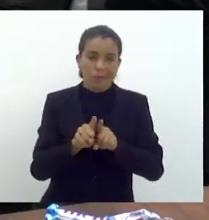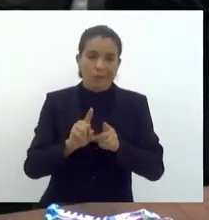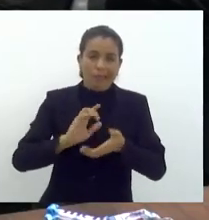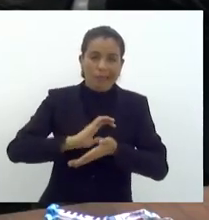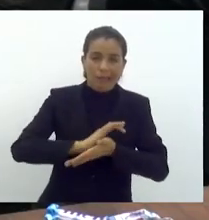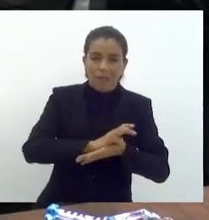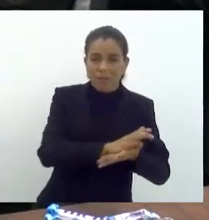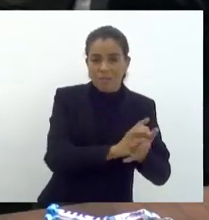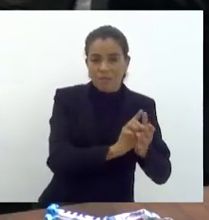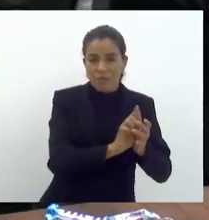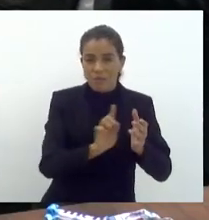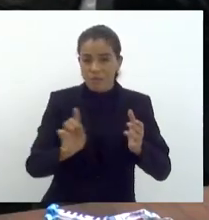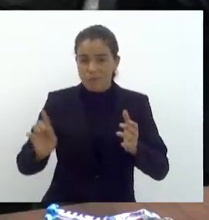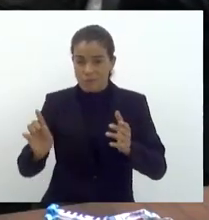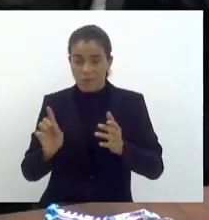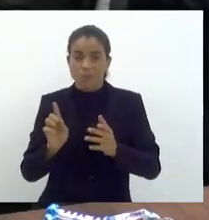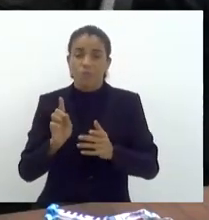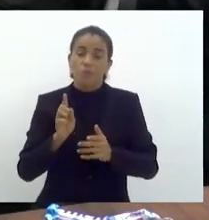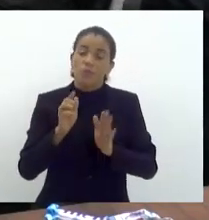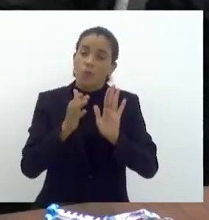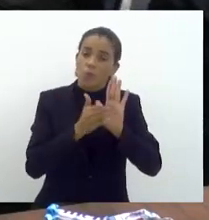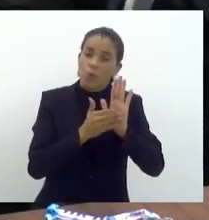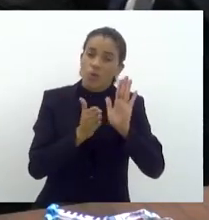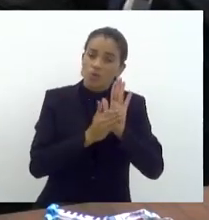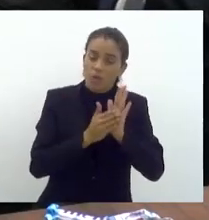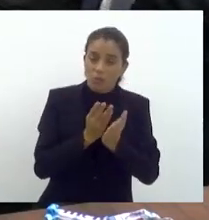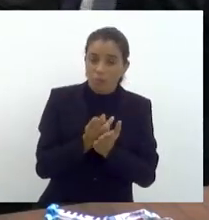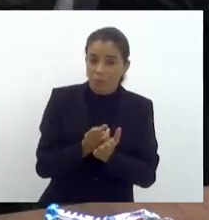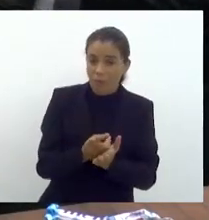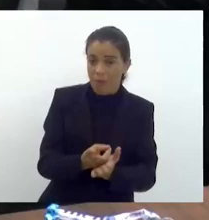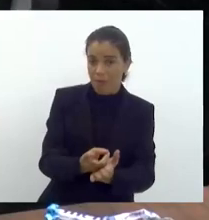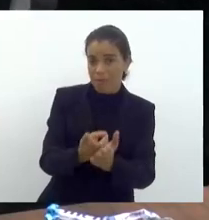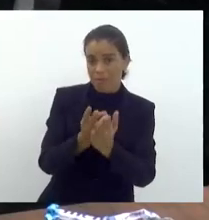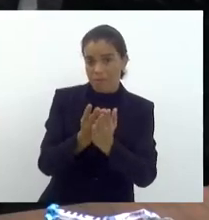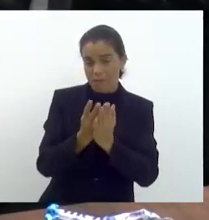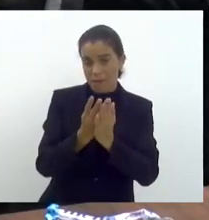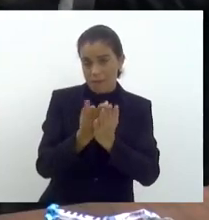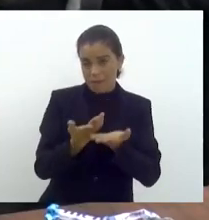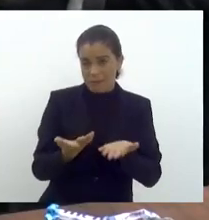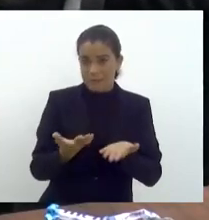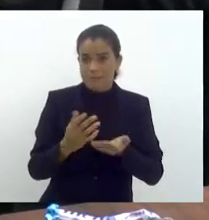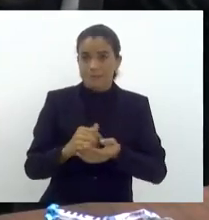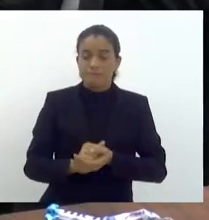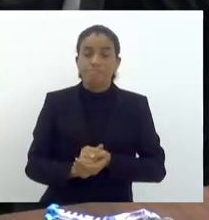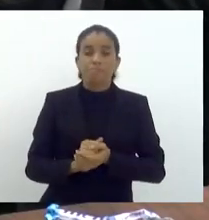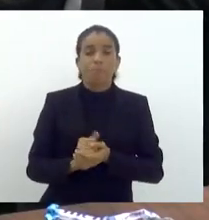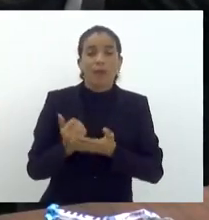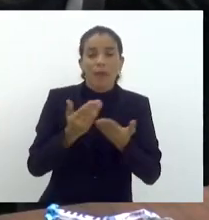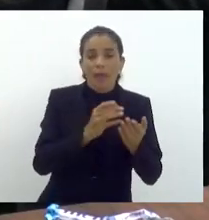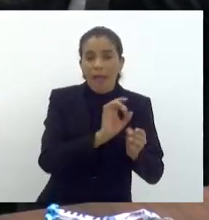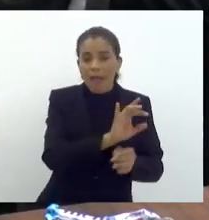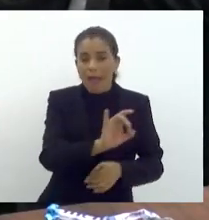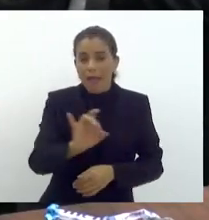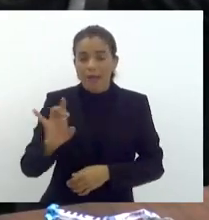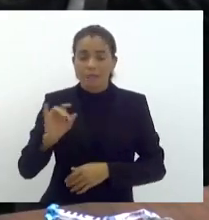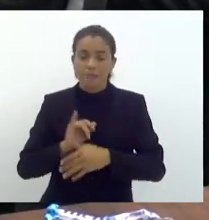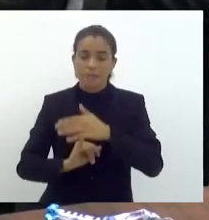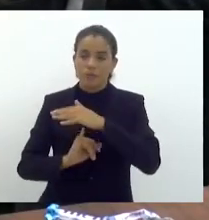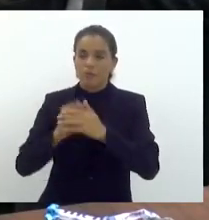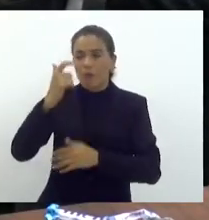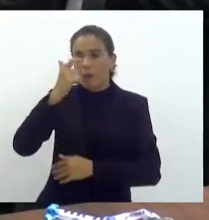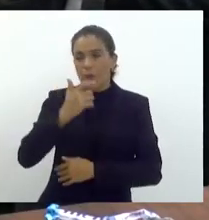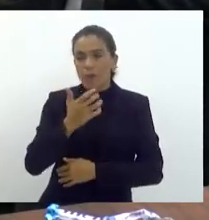do projeto permanente que deveria ter sido feito de reconhecimento a essas instituições então quero aqui